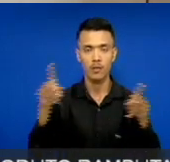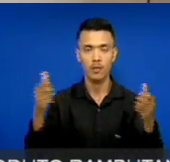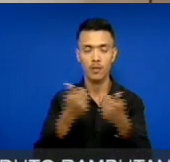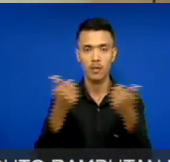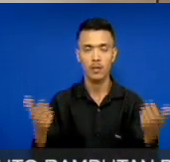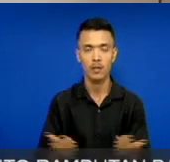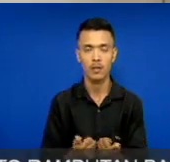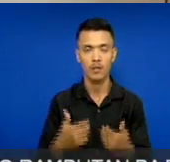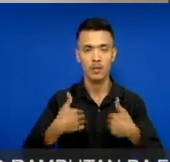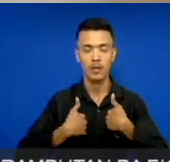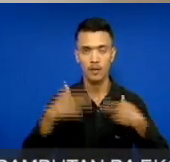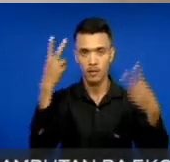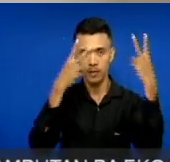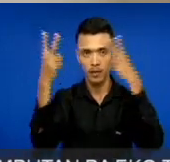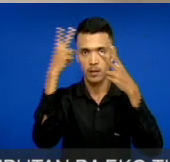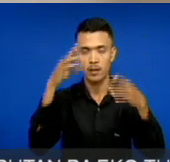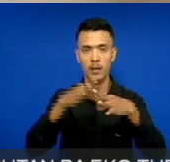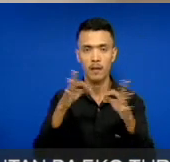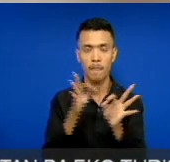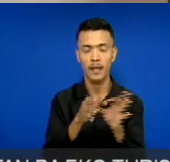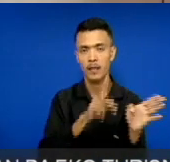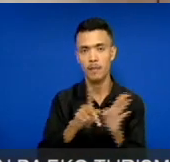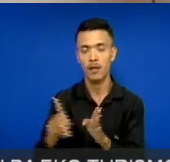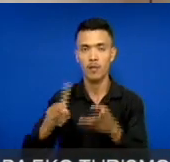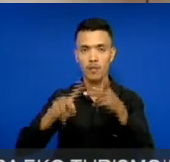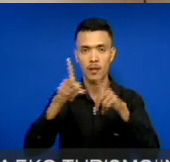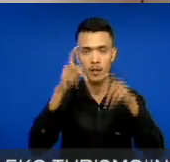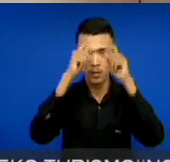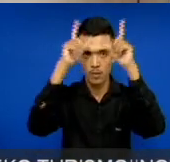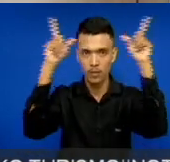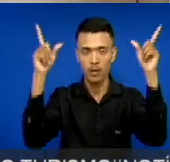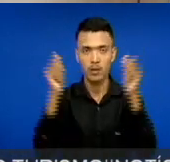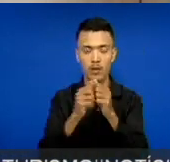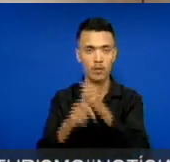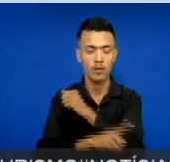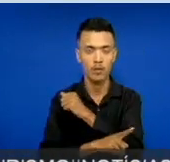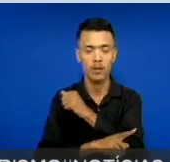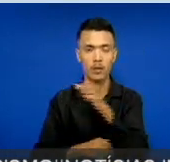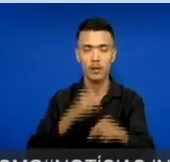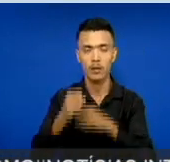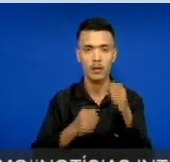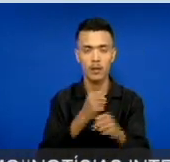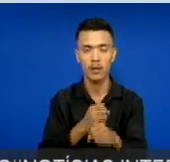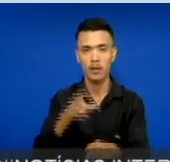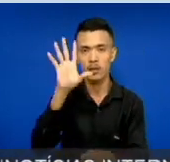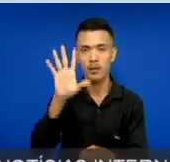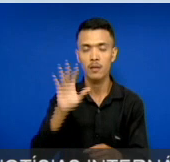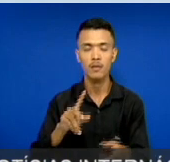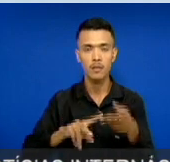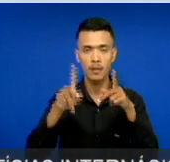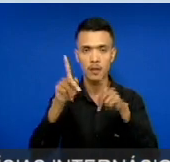afirma, e a visita nemos renova plano estratégico cooperação Timor-Leste ou Portugal batina em Limatan. Substância e cooperação,